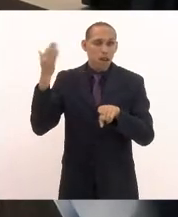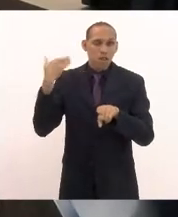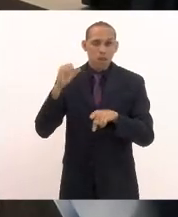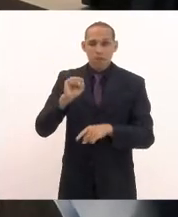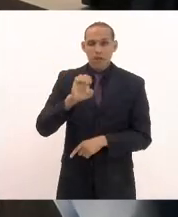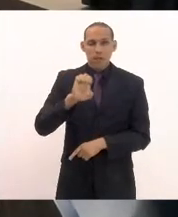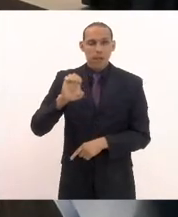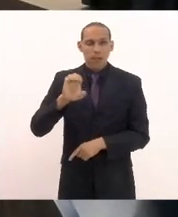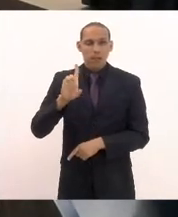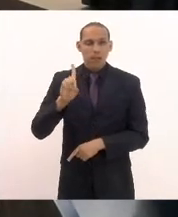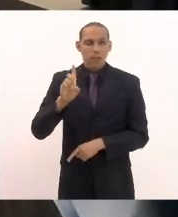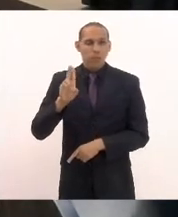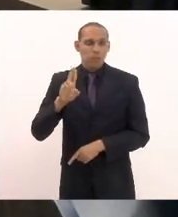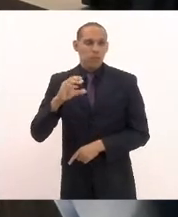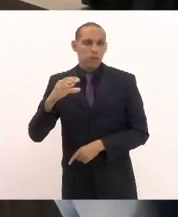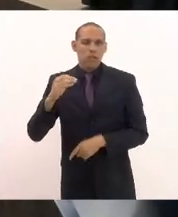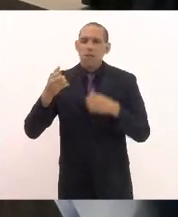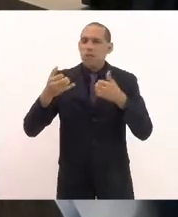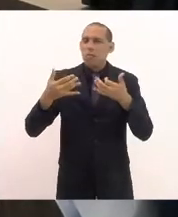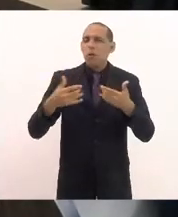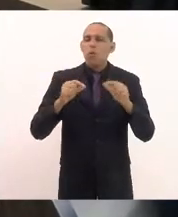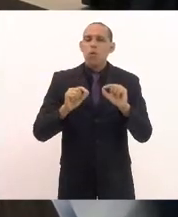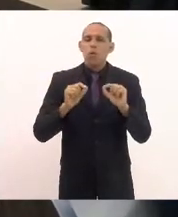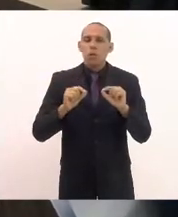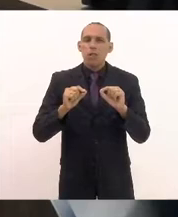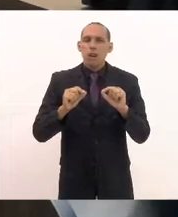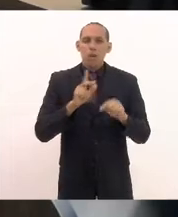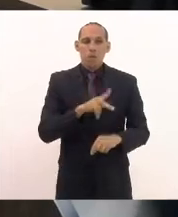também argumentou que os professores do AC2,